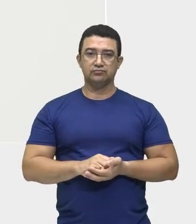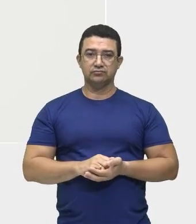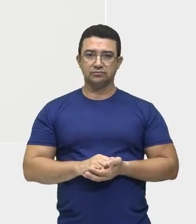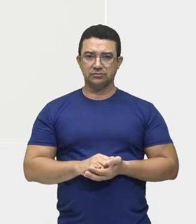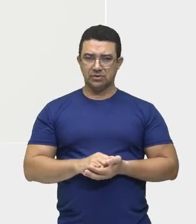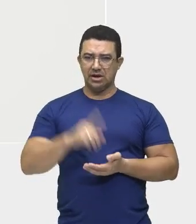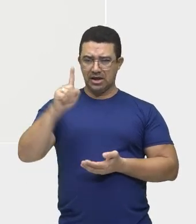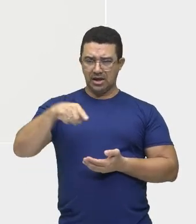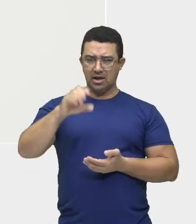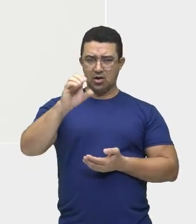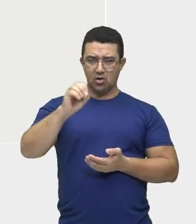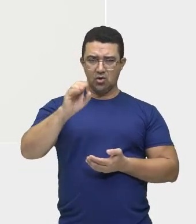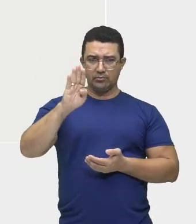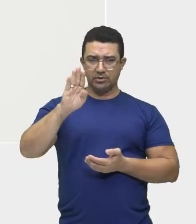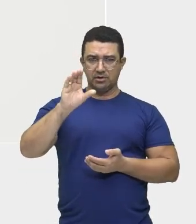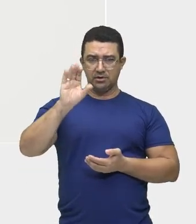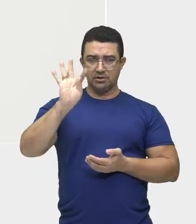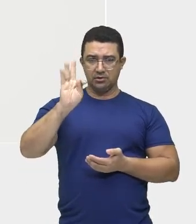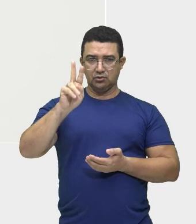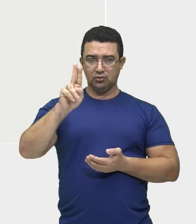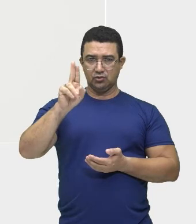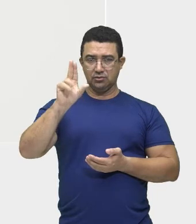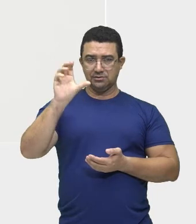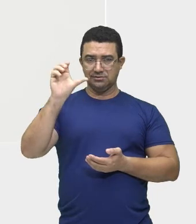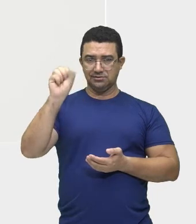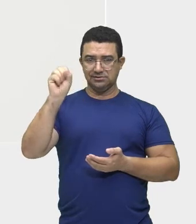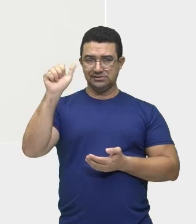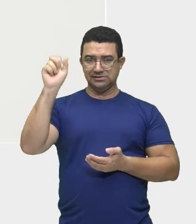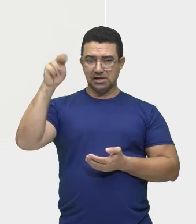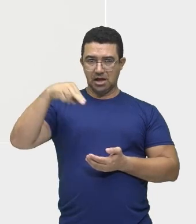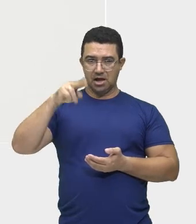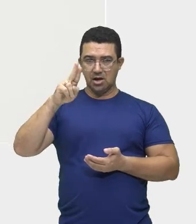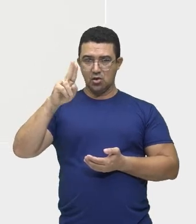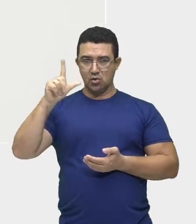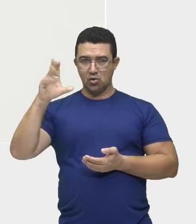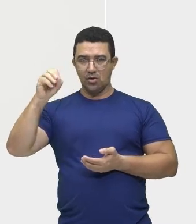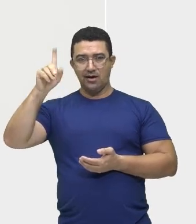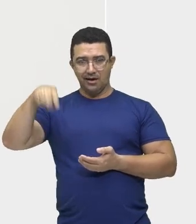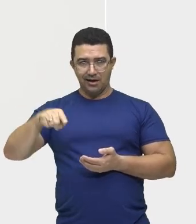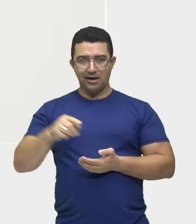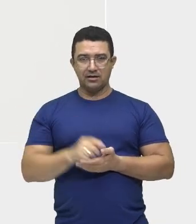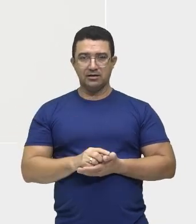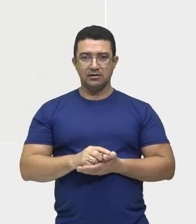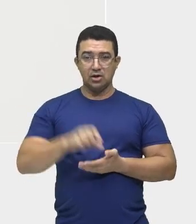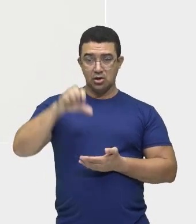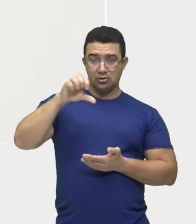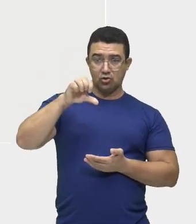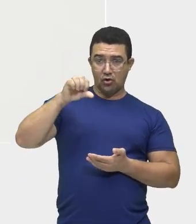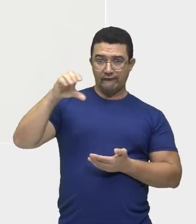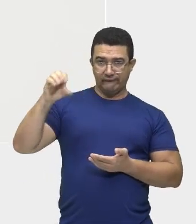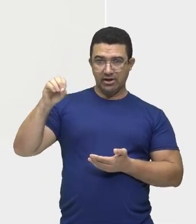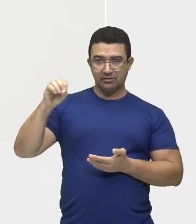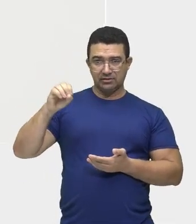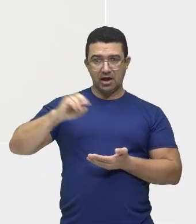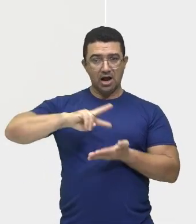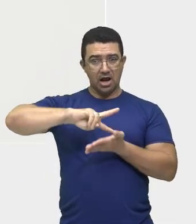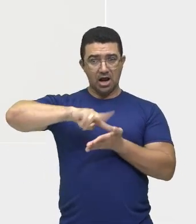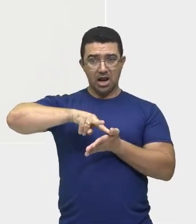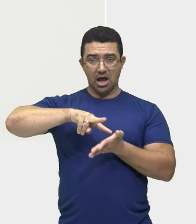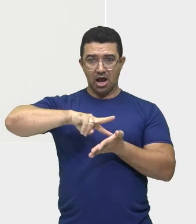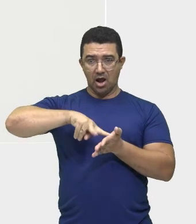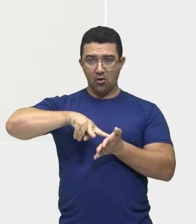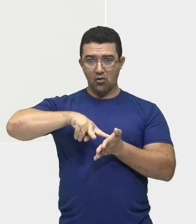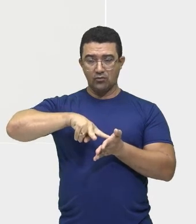possui ângulo reto, tá? Roger respondeu aqui, verdadeiro, né? Então, segundo Roger, o item